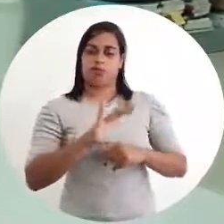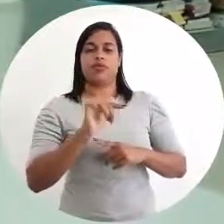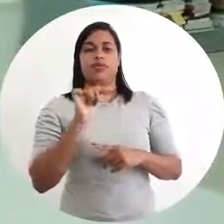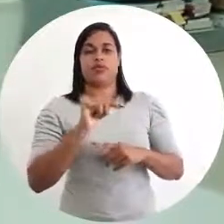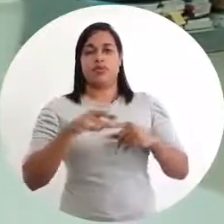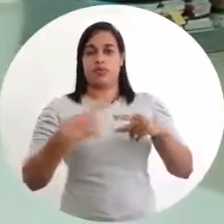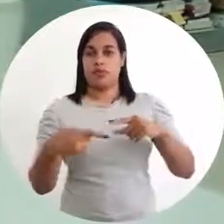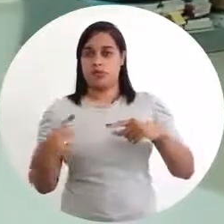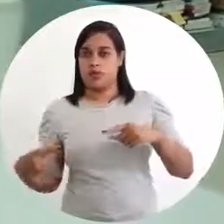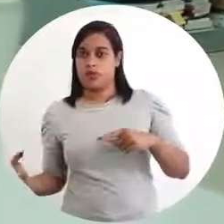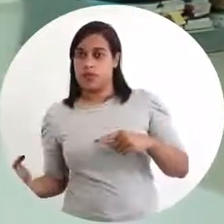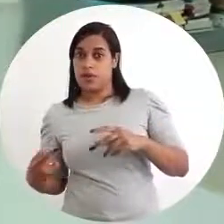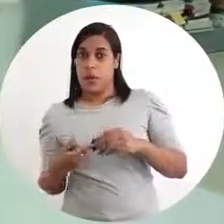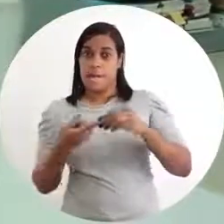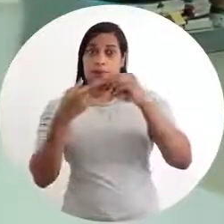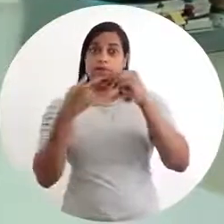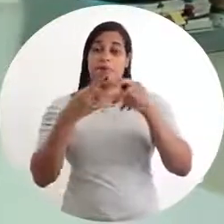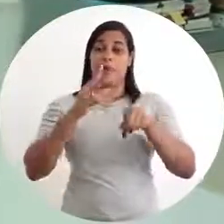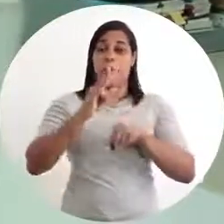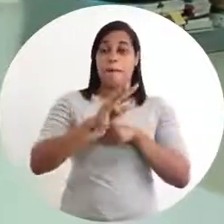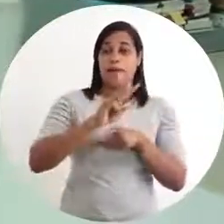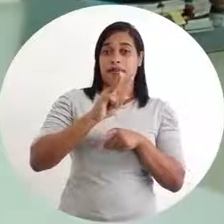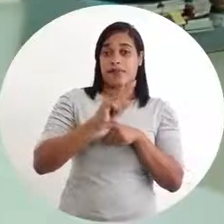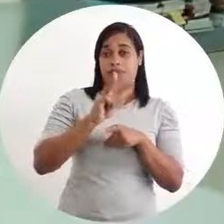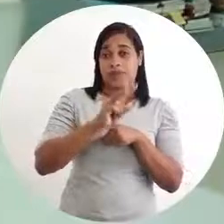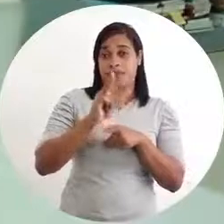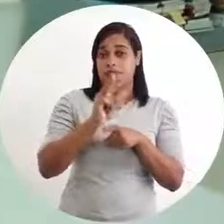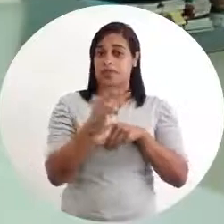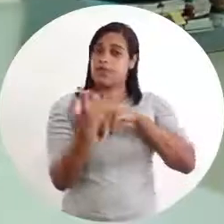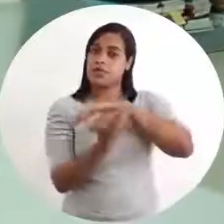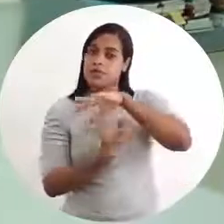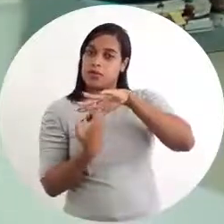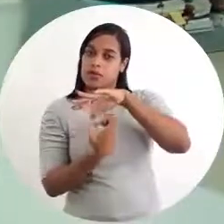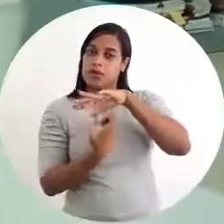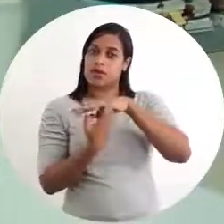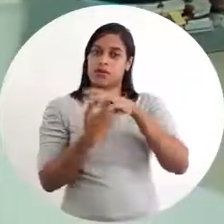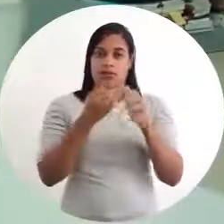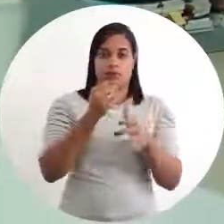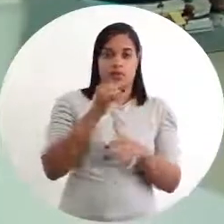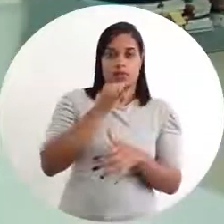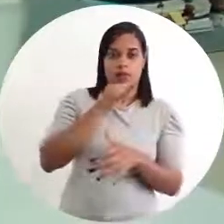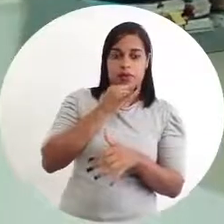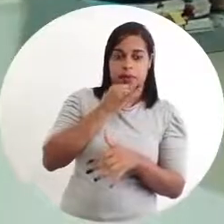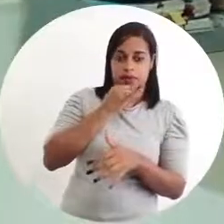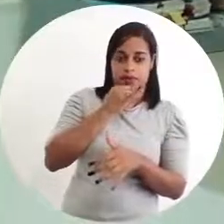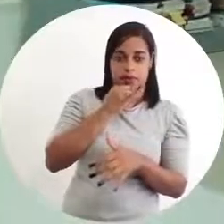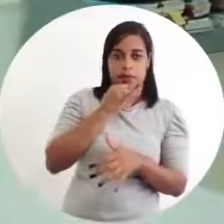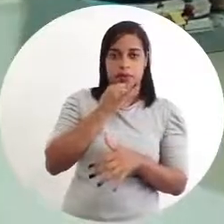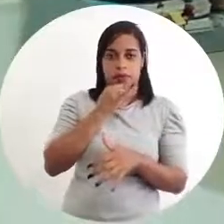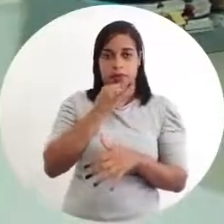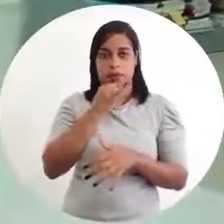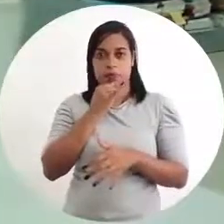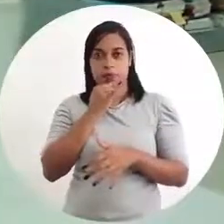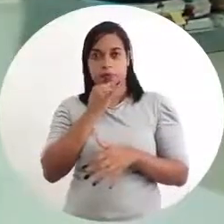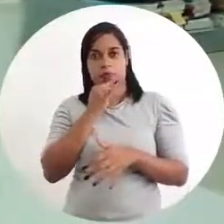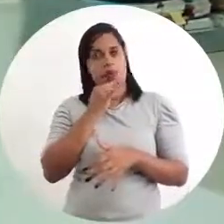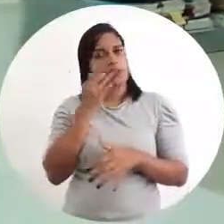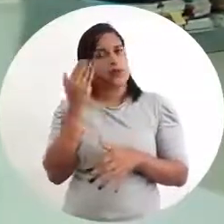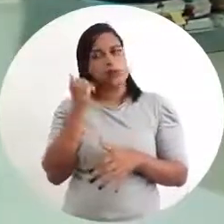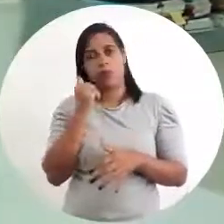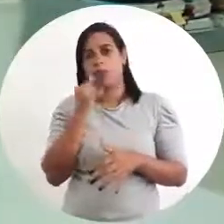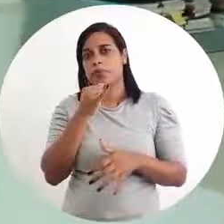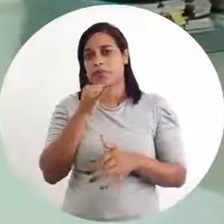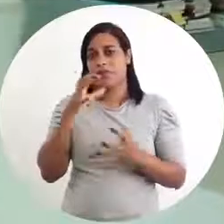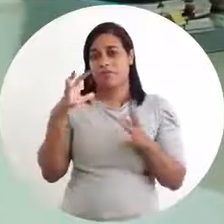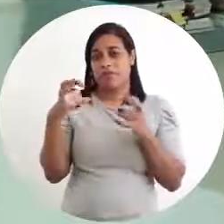apostila. Então, o princípio da preservação da empresa. Se a empresa, por exemplo, estamos vivendo um momento, todo mundo sabe, um momento